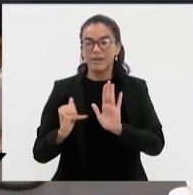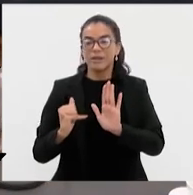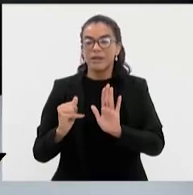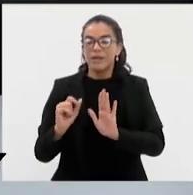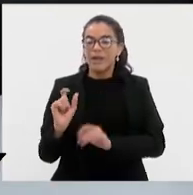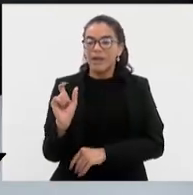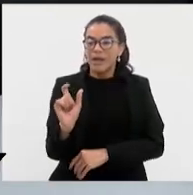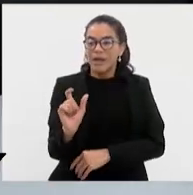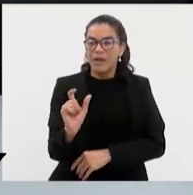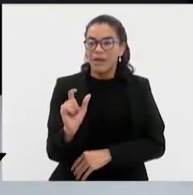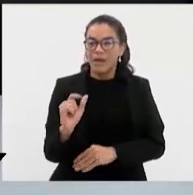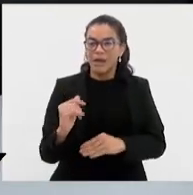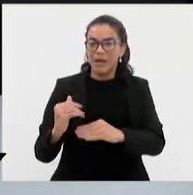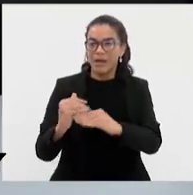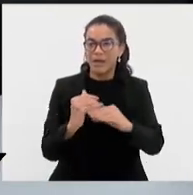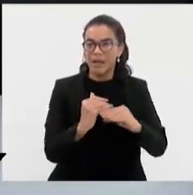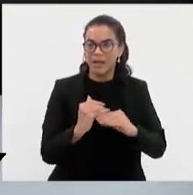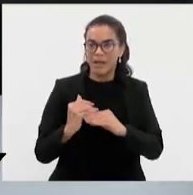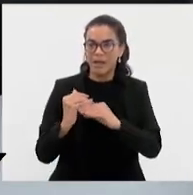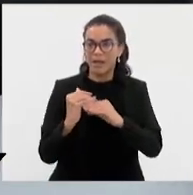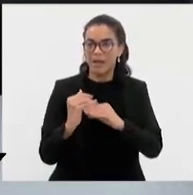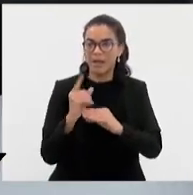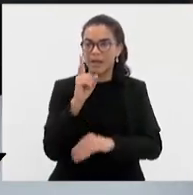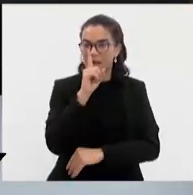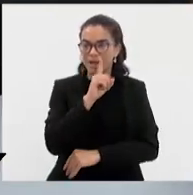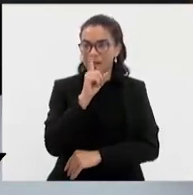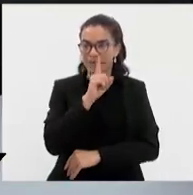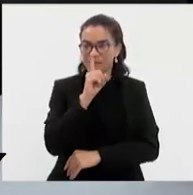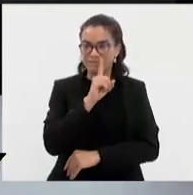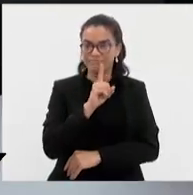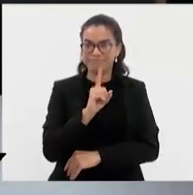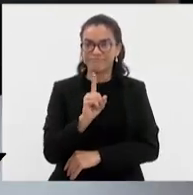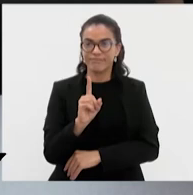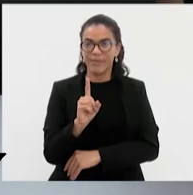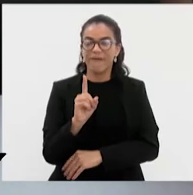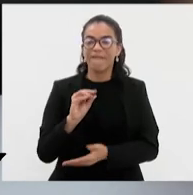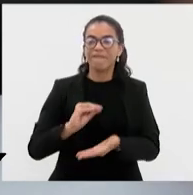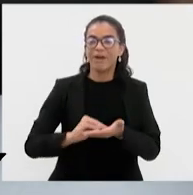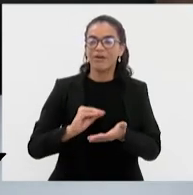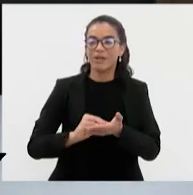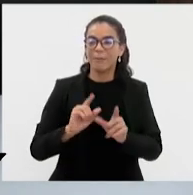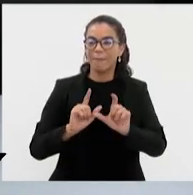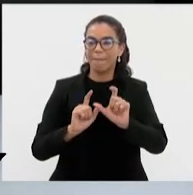palavra igualdade está incompleta. Faltou o D.